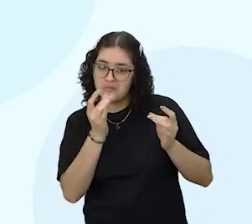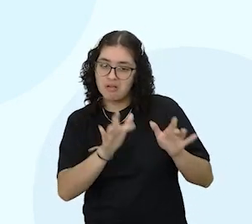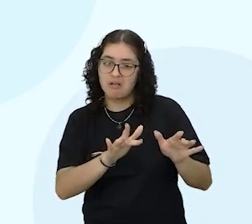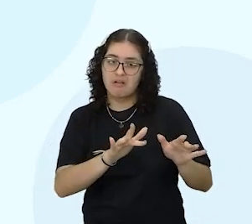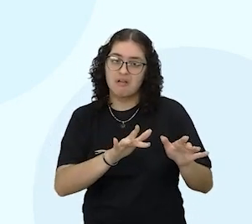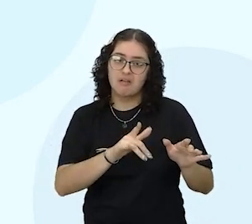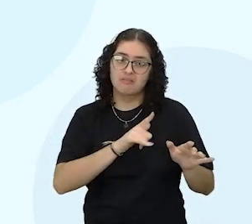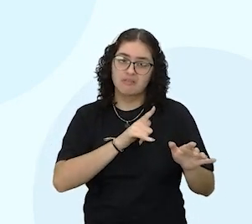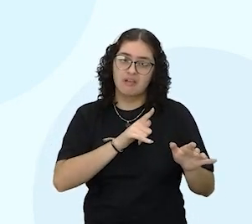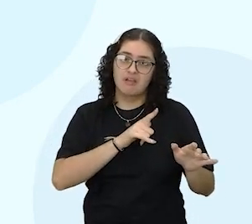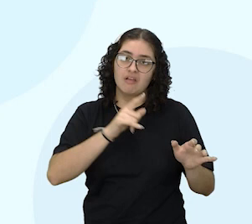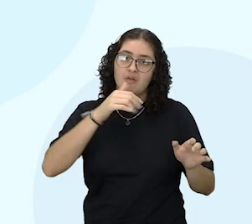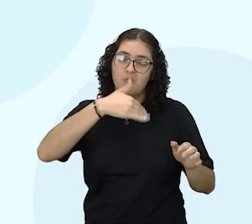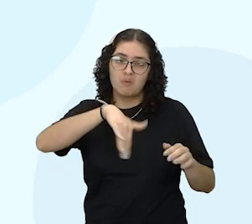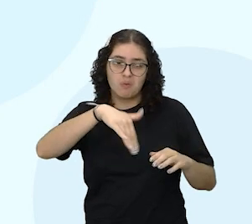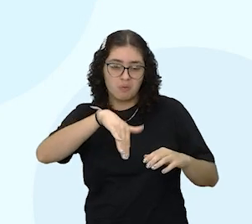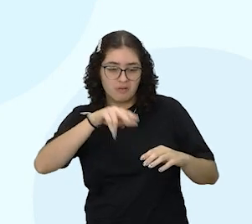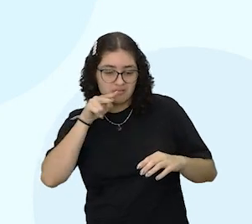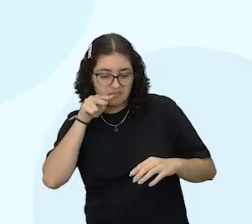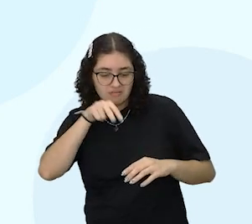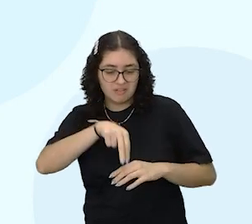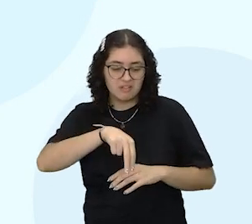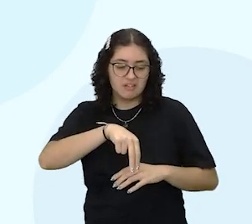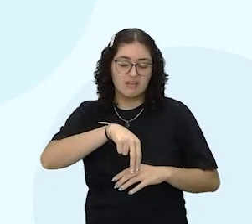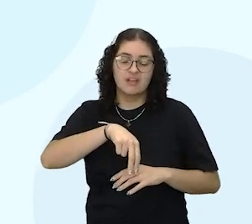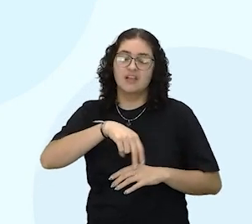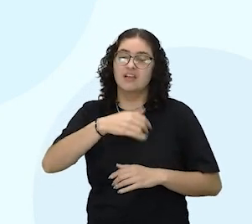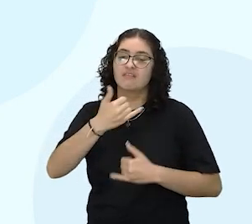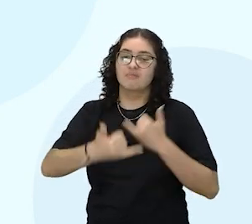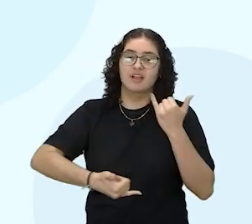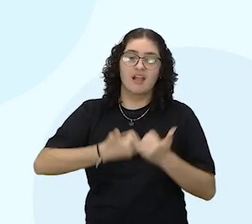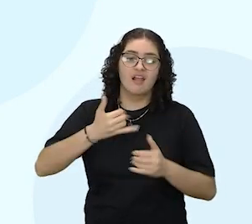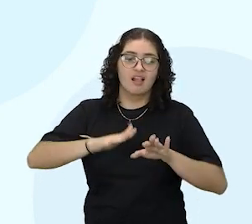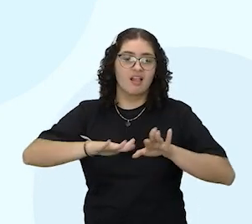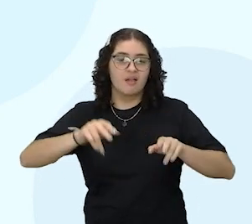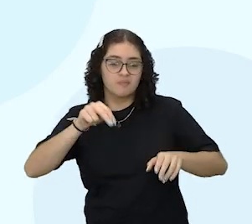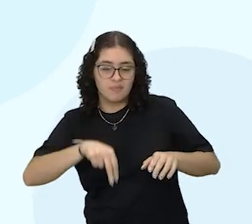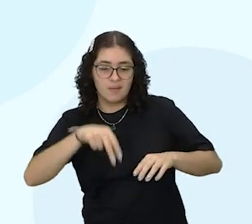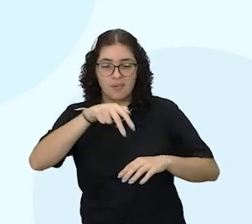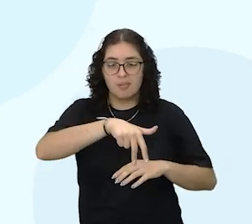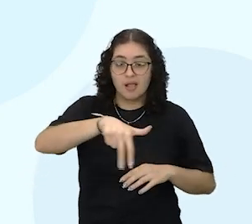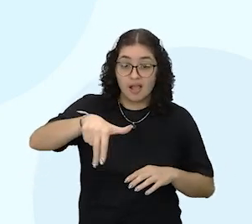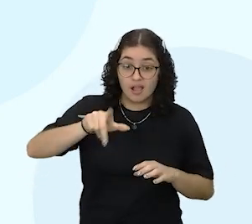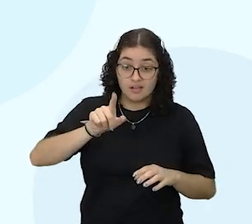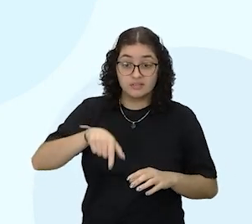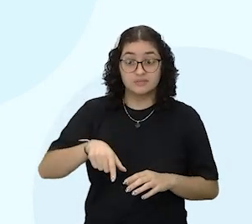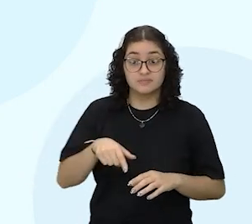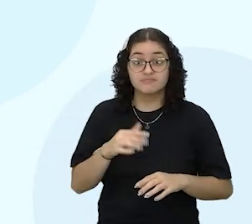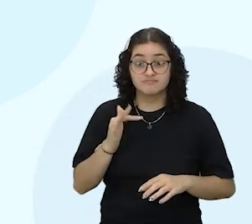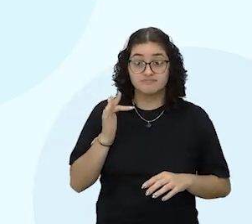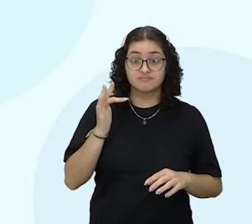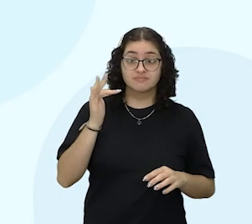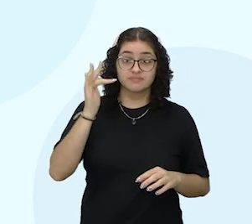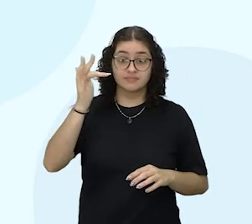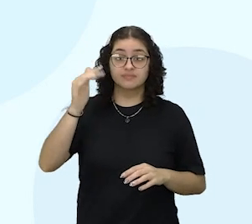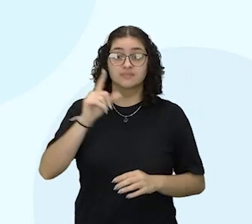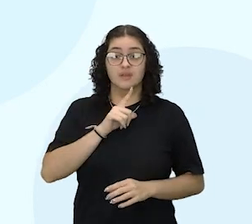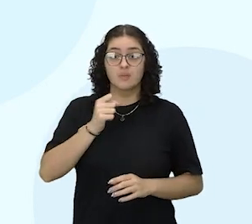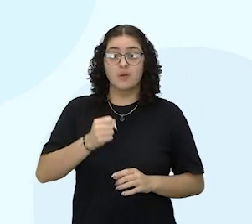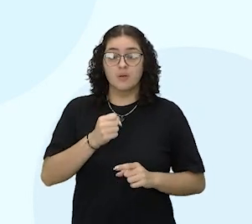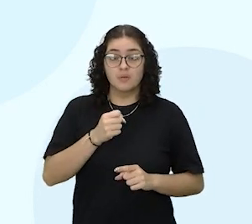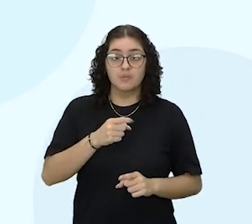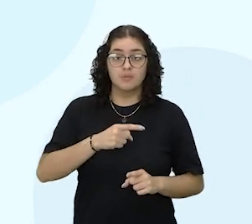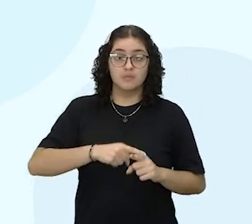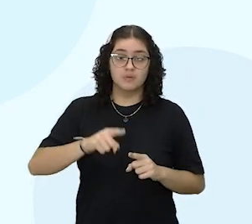a céu aberto no meio da rua, com criança pulando, brincando e tal? Com certeza essas crianças vão ter mais problemas para ter,